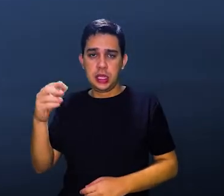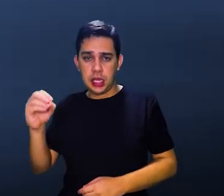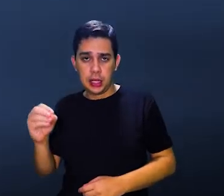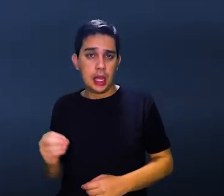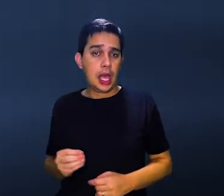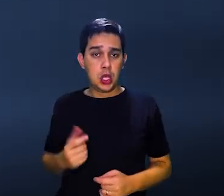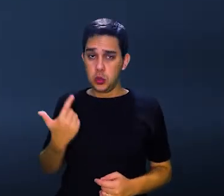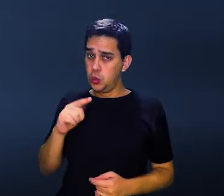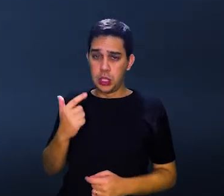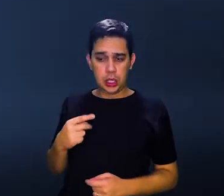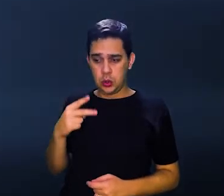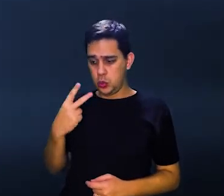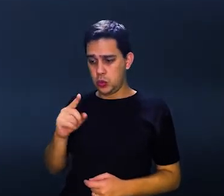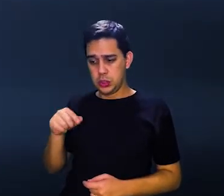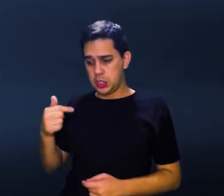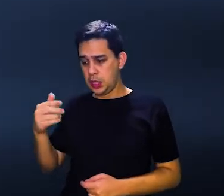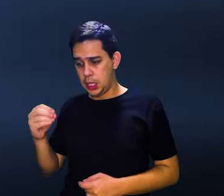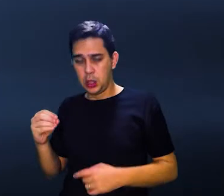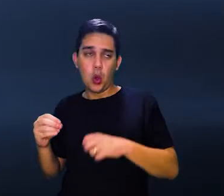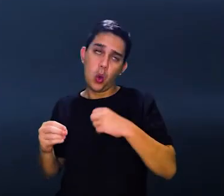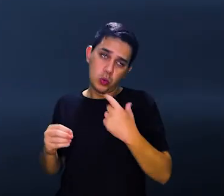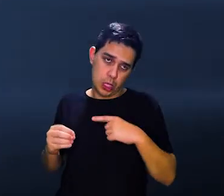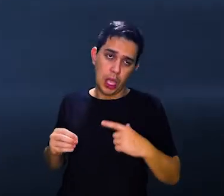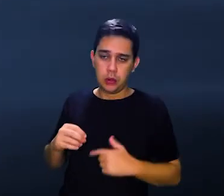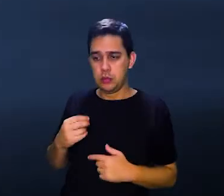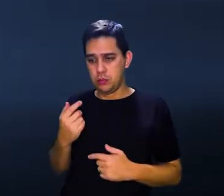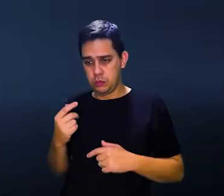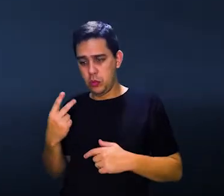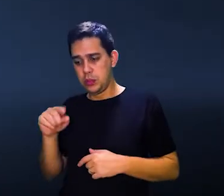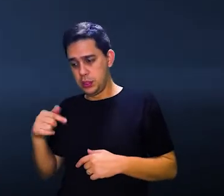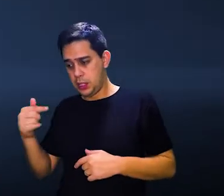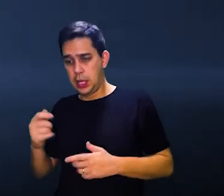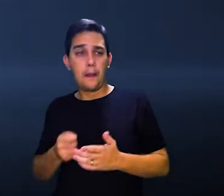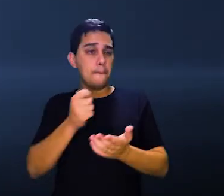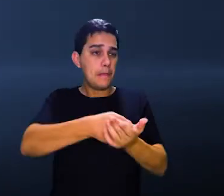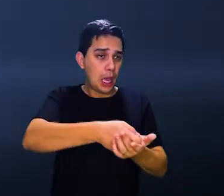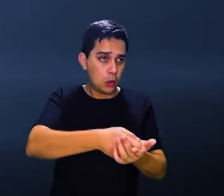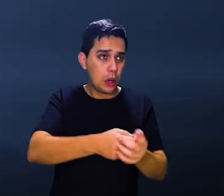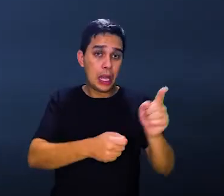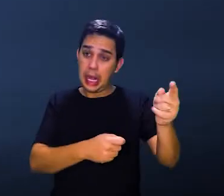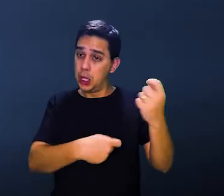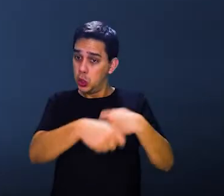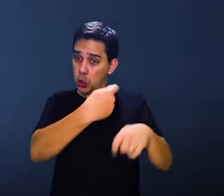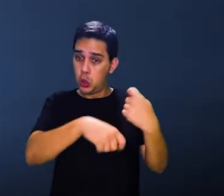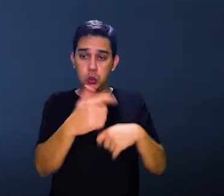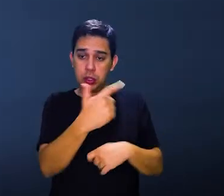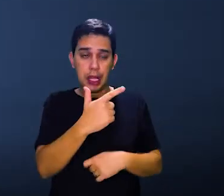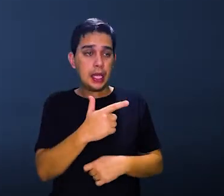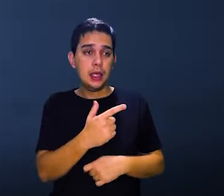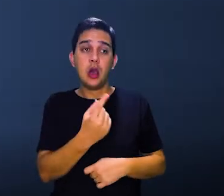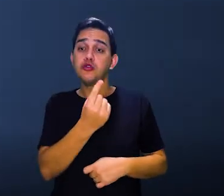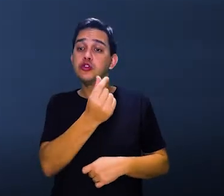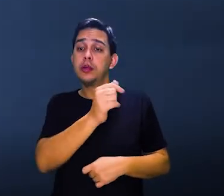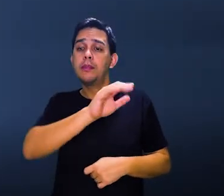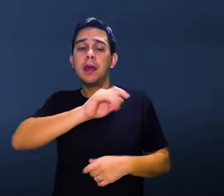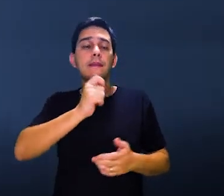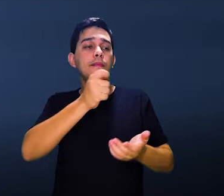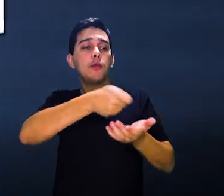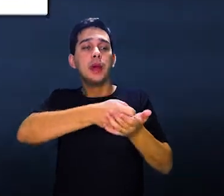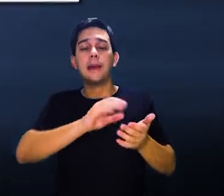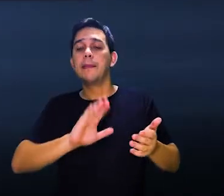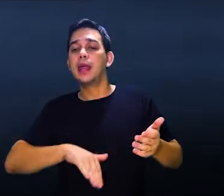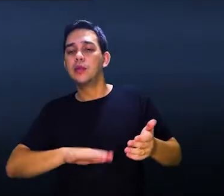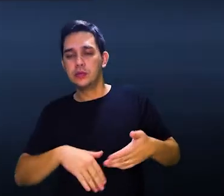estabelece a lei municipal 5532, que já foi citada. E Finalmente,